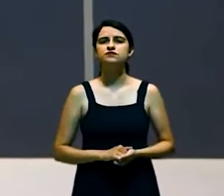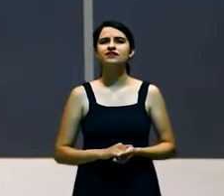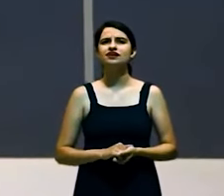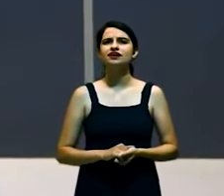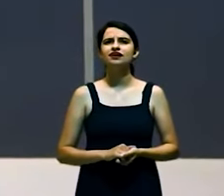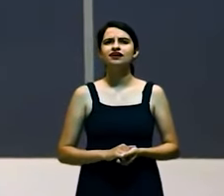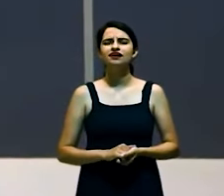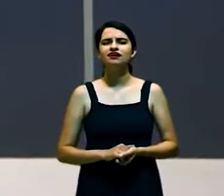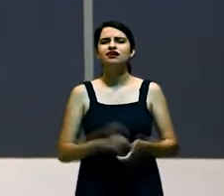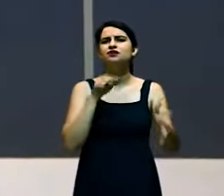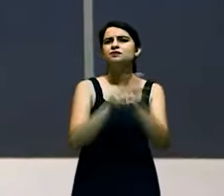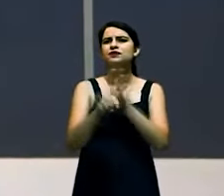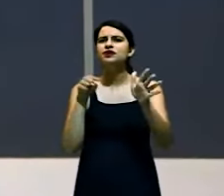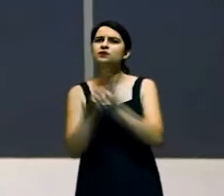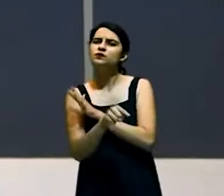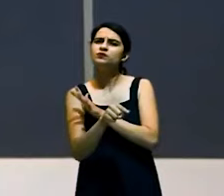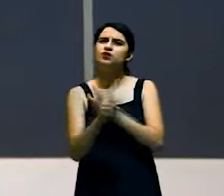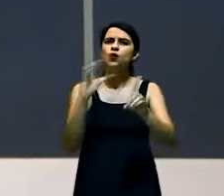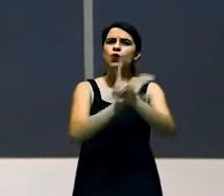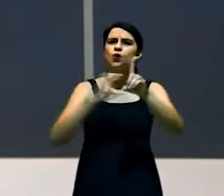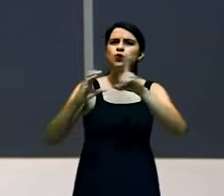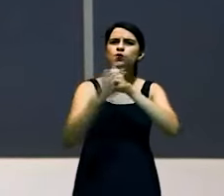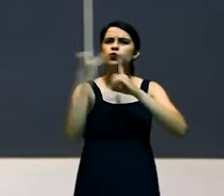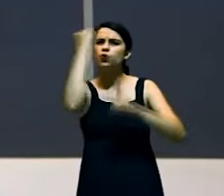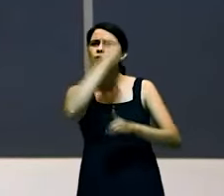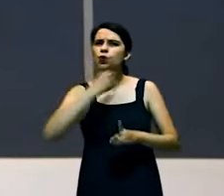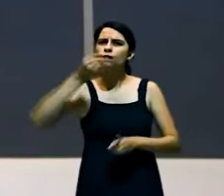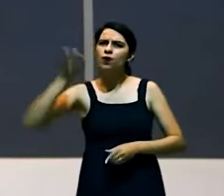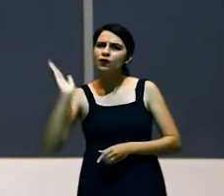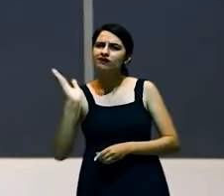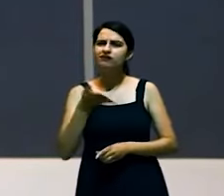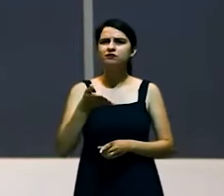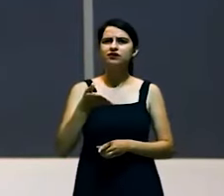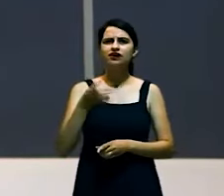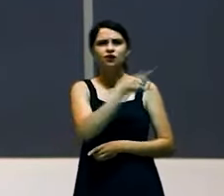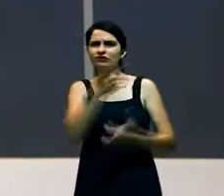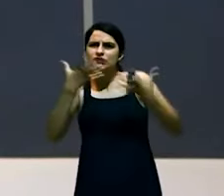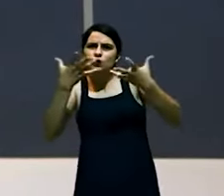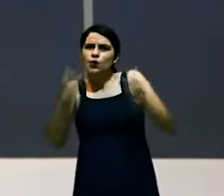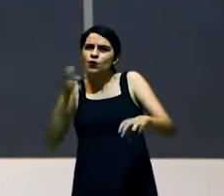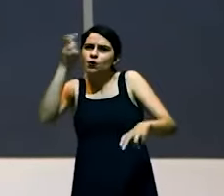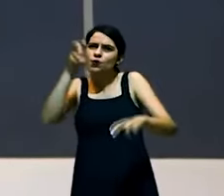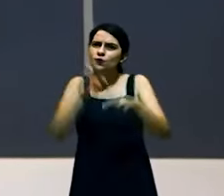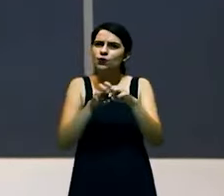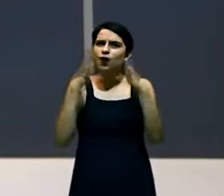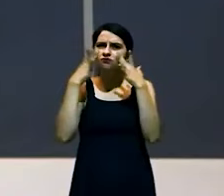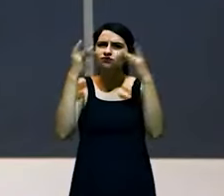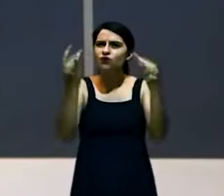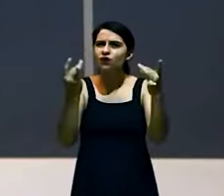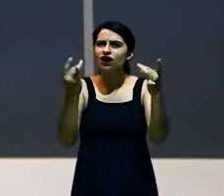Será que você não consegue nesse culto de uma hora e meia, hoje está passando um pouquinho, ficar sem dar uma olhadinha no seu